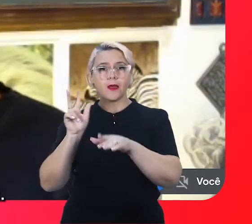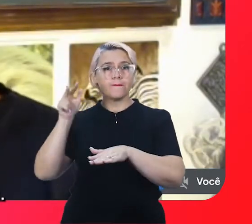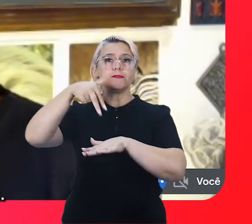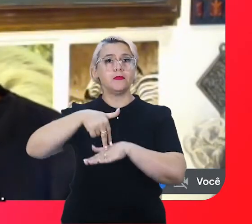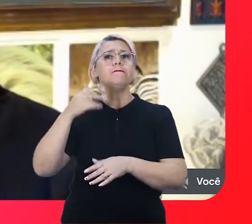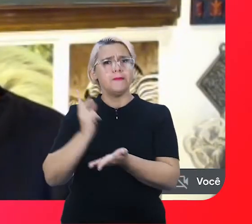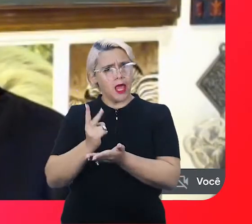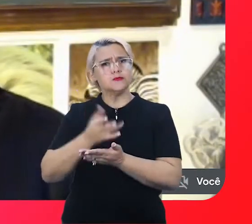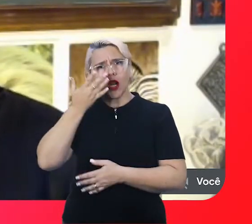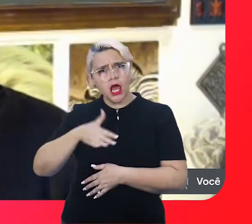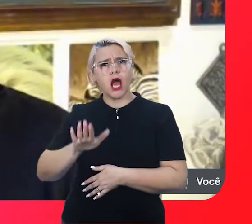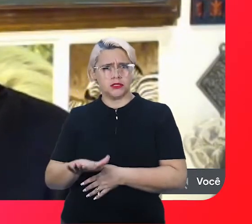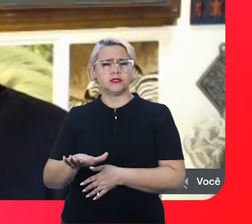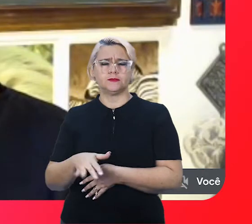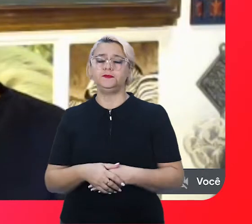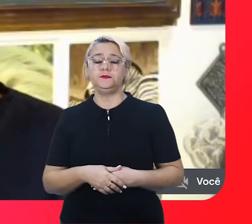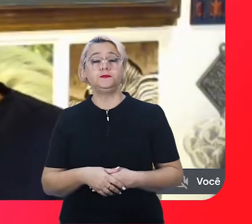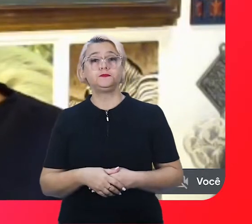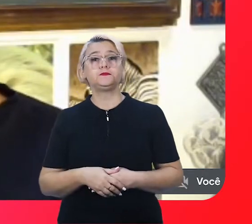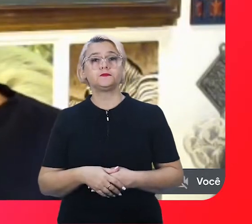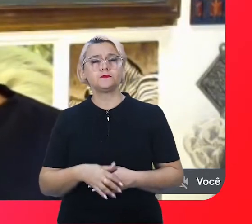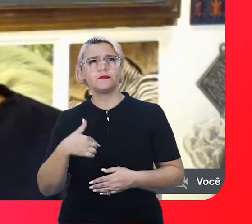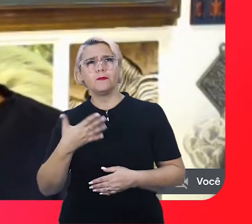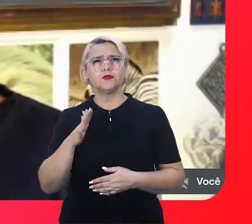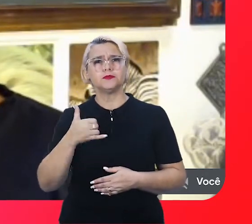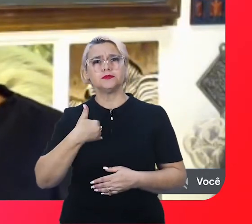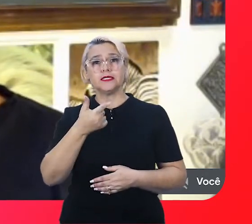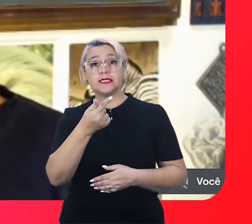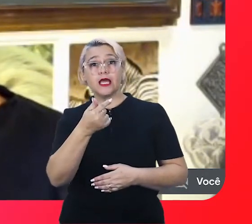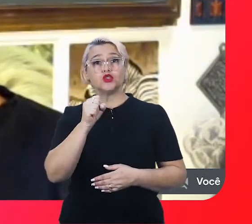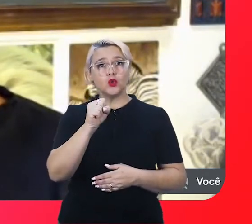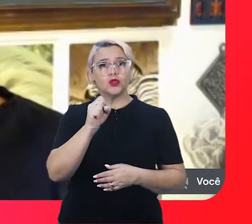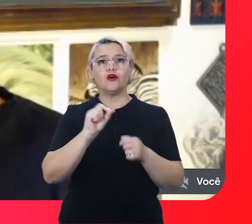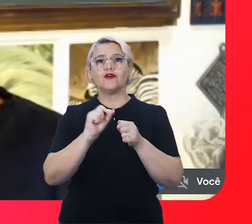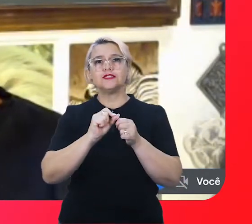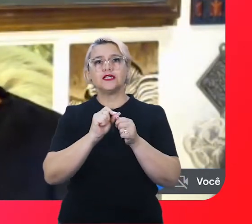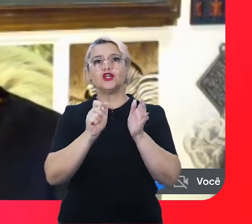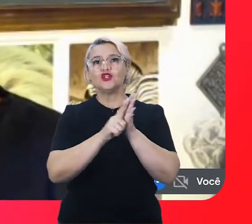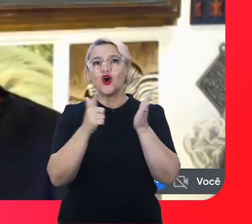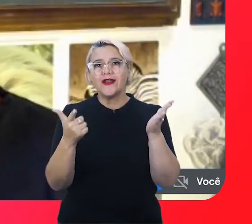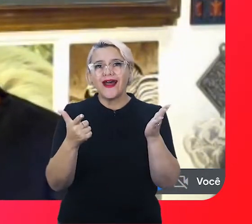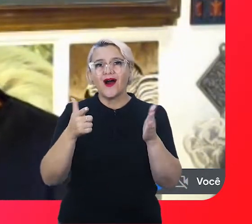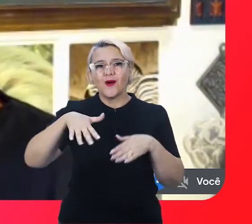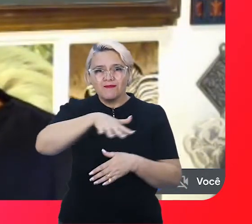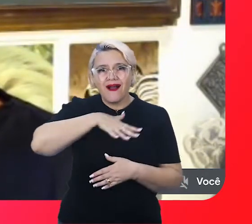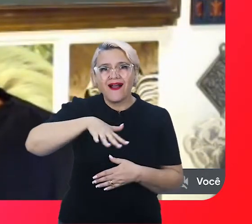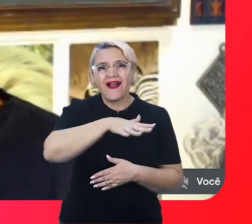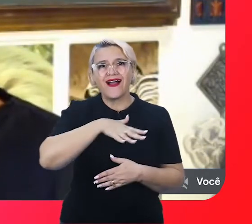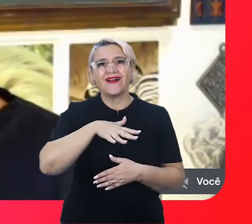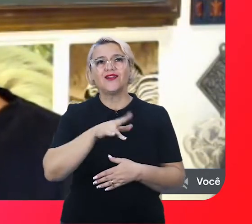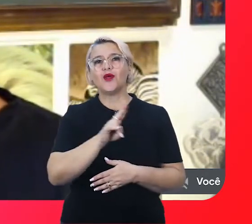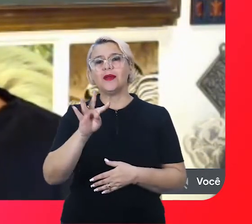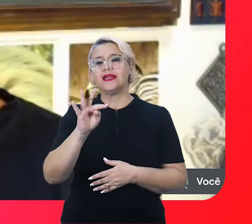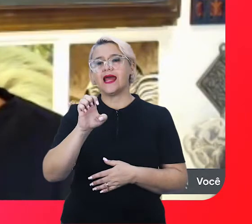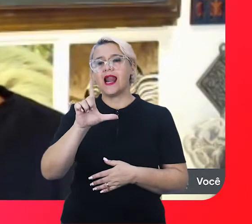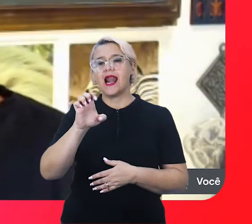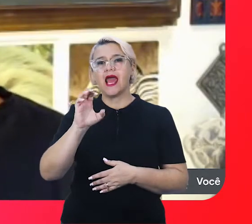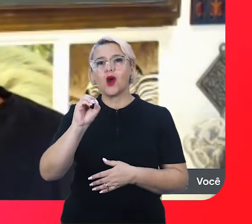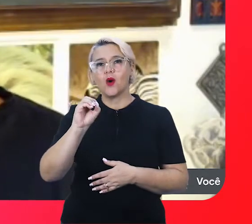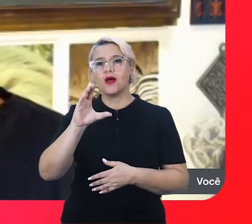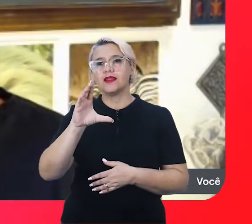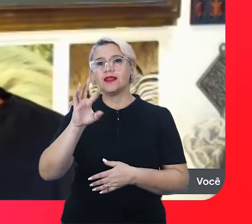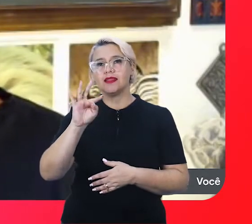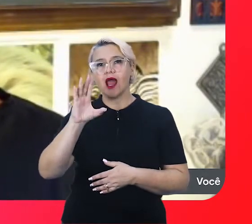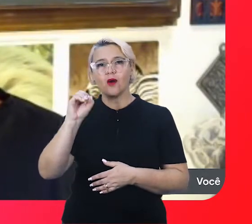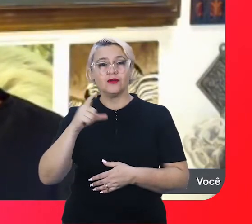como criança, né? Então, eu com 7, 8 anos fazia jornal de bairro com meu pai, era o Teleco-Teco. Tinha